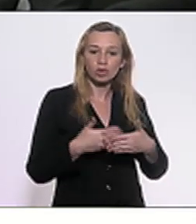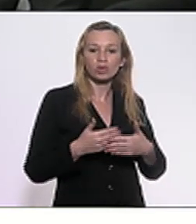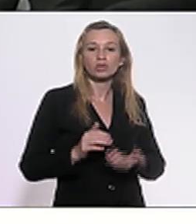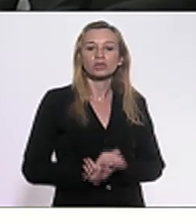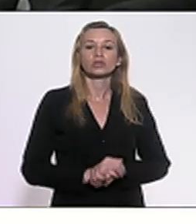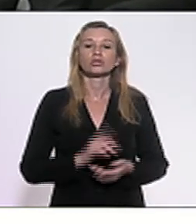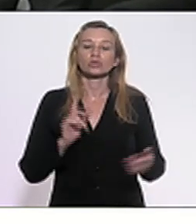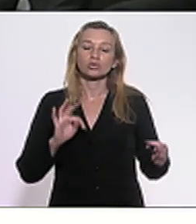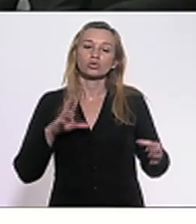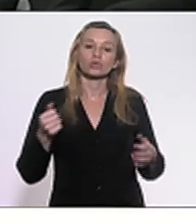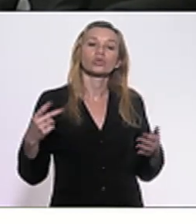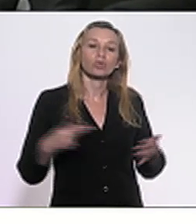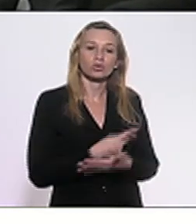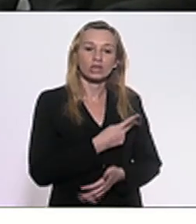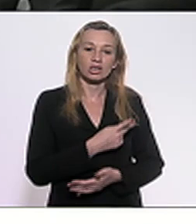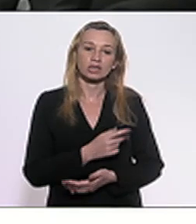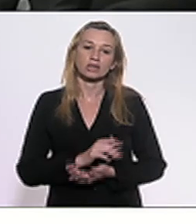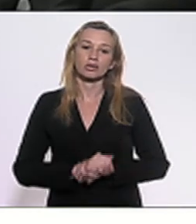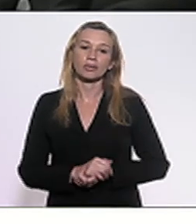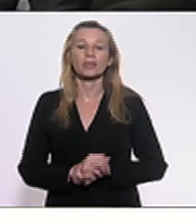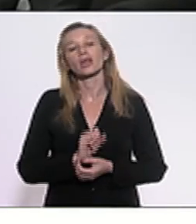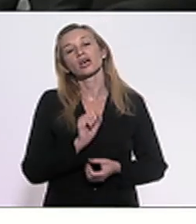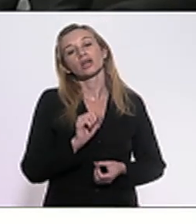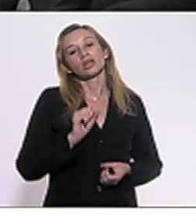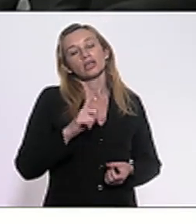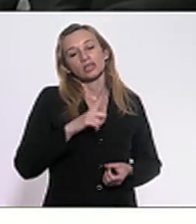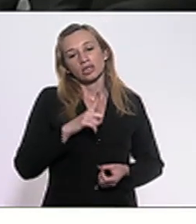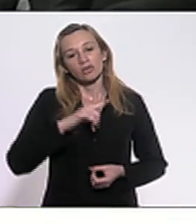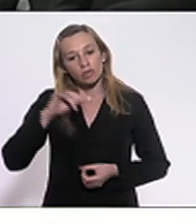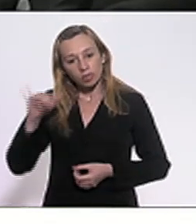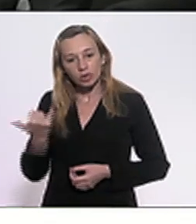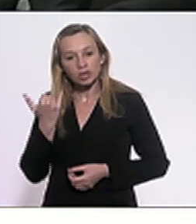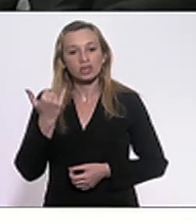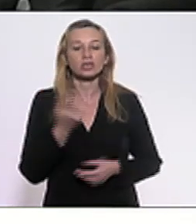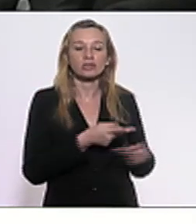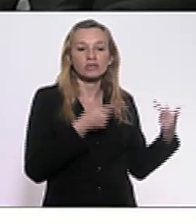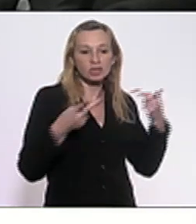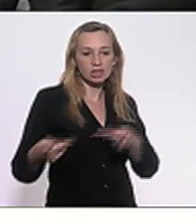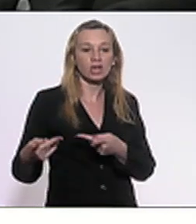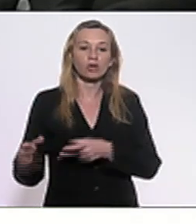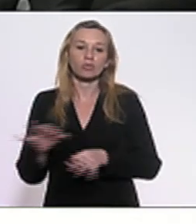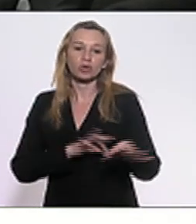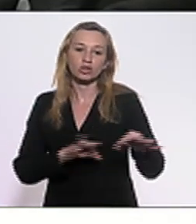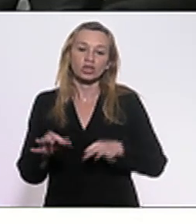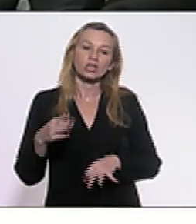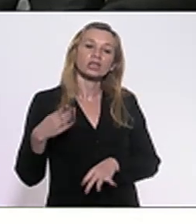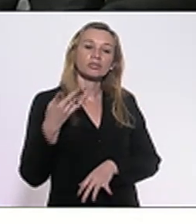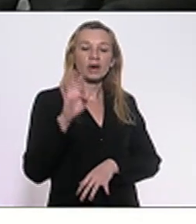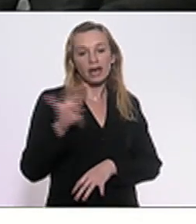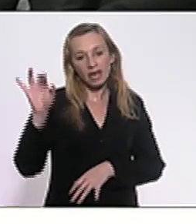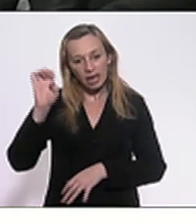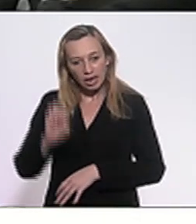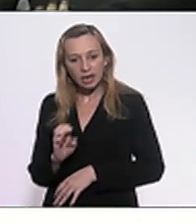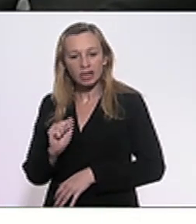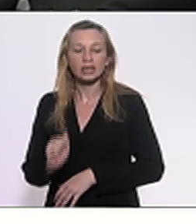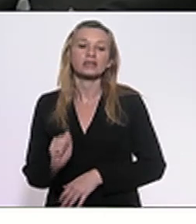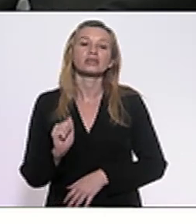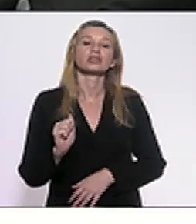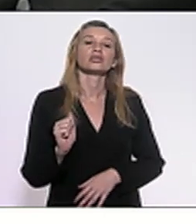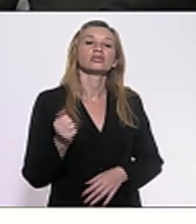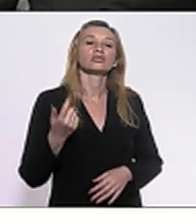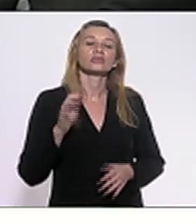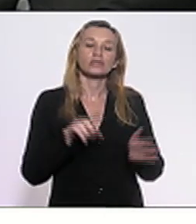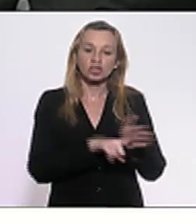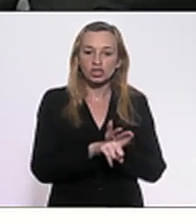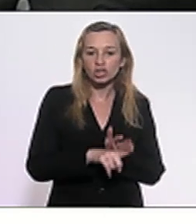fatos acontecem e ocorrem. O senhor teve a oportunidade de visitar o projeto de barreira fiscal, né? Um dos